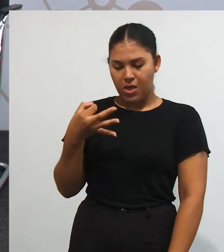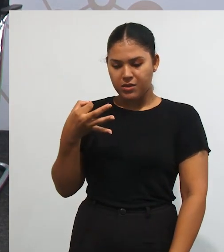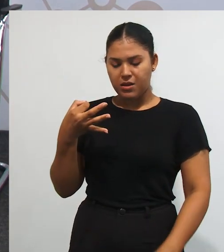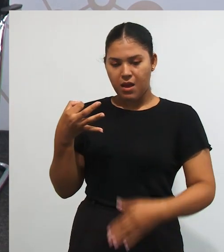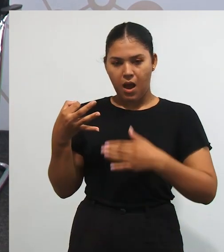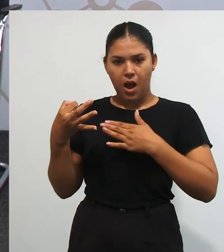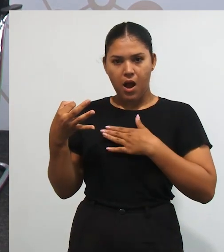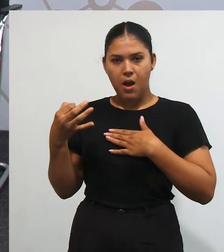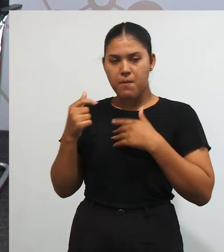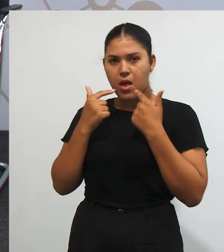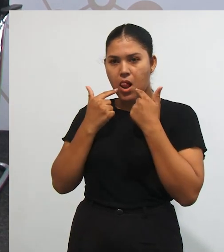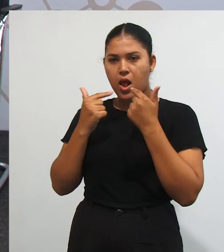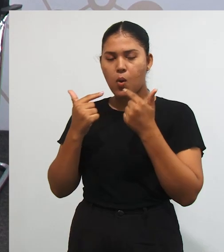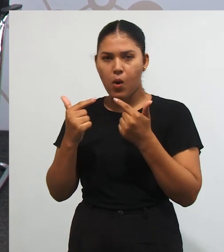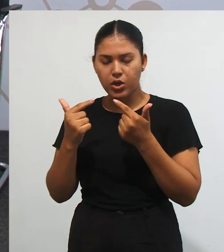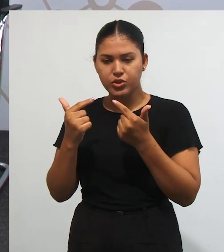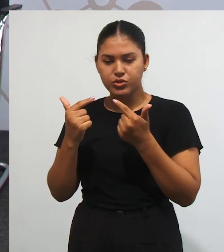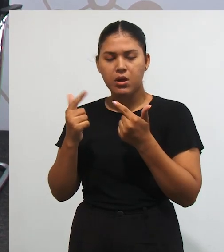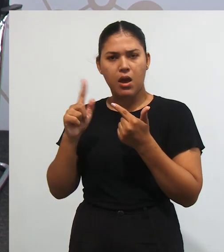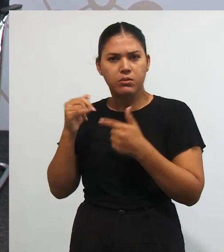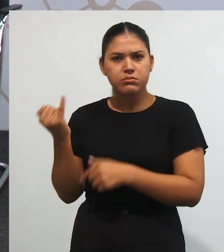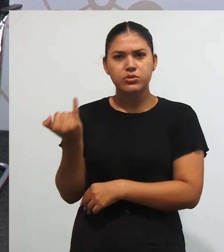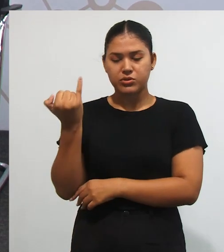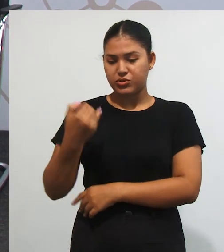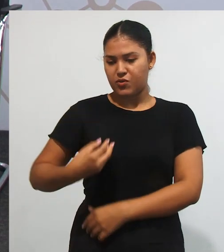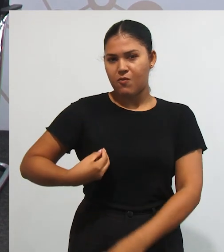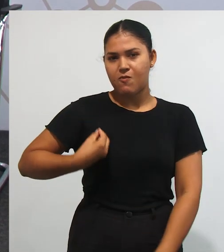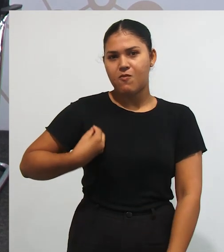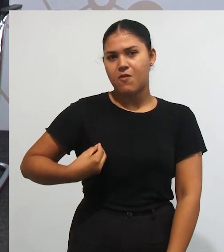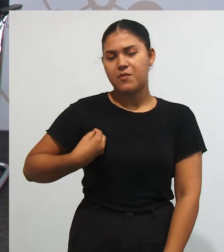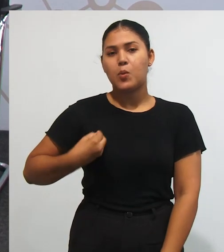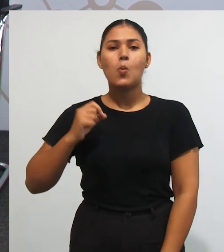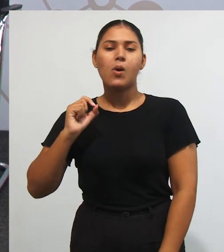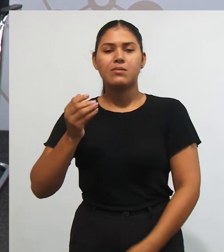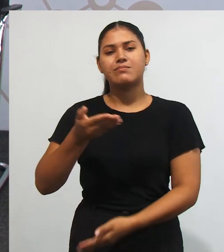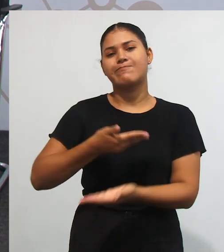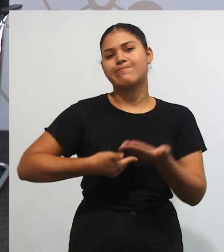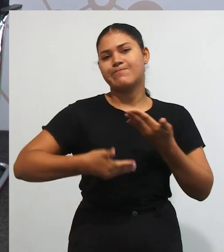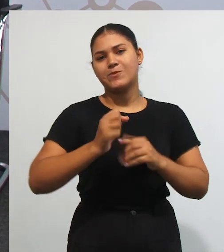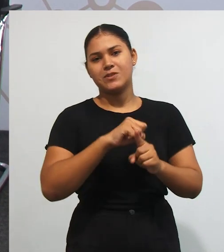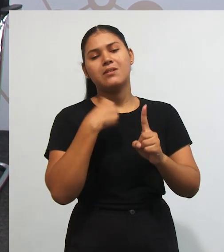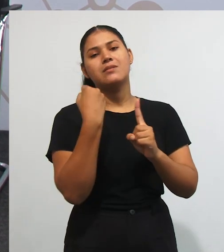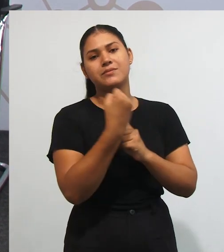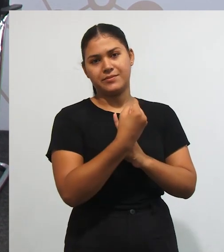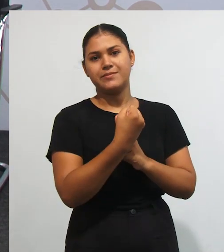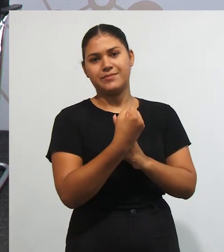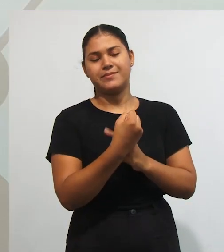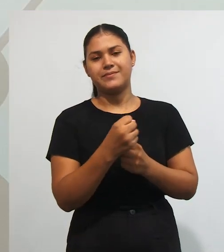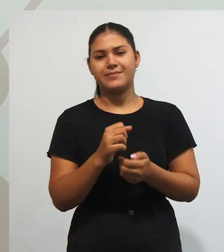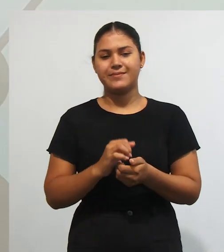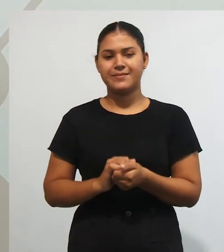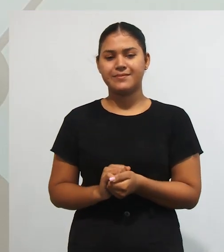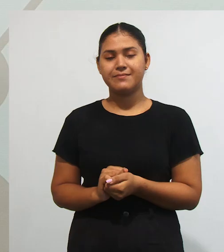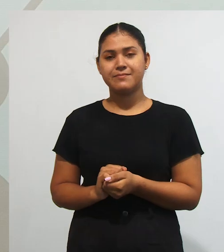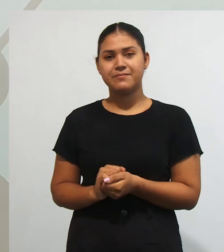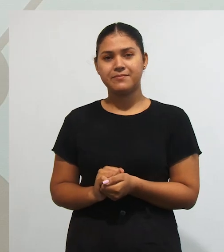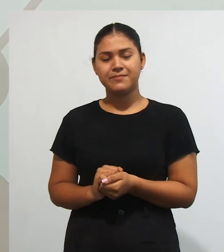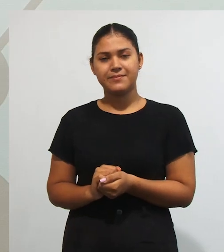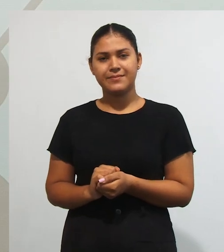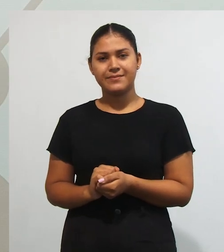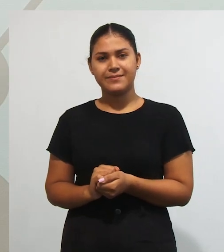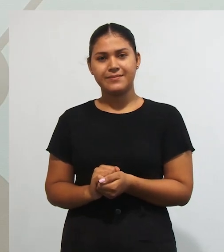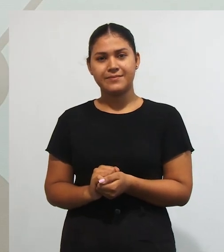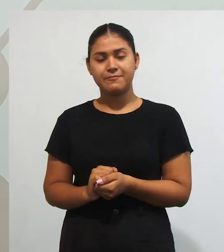gente destaca também quanto a linguagem é importante para a vida em sociedade. É interessante